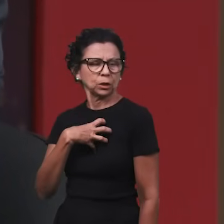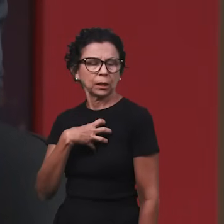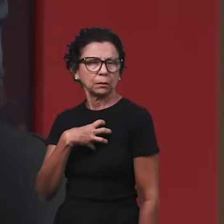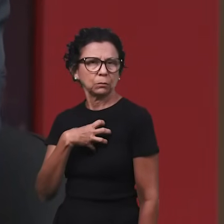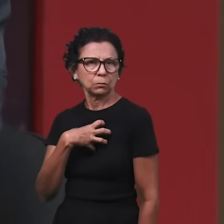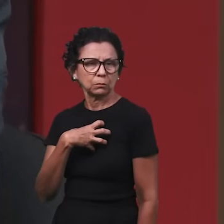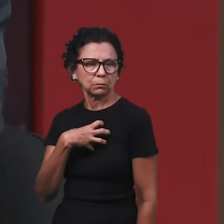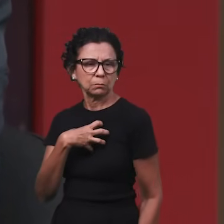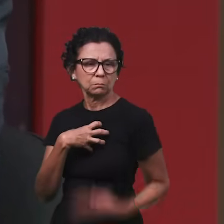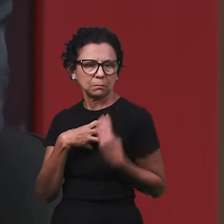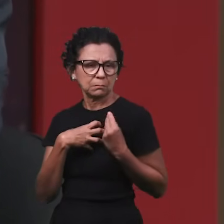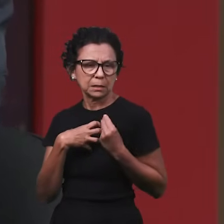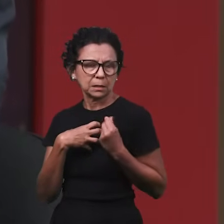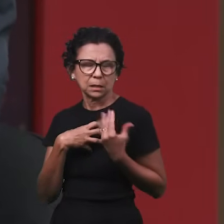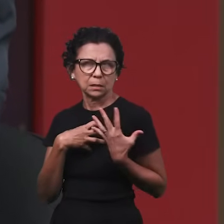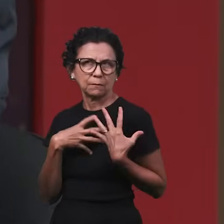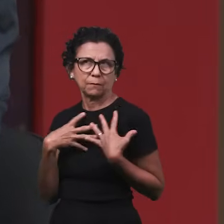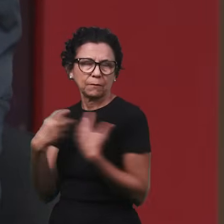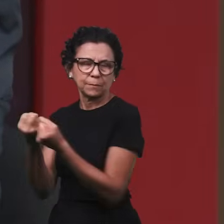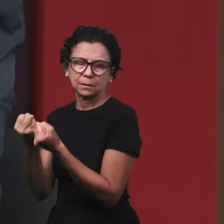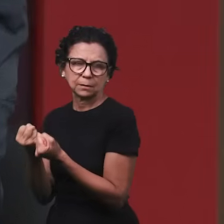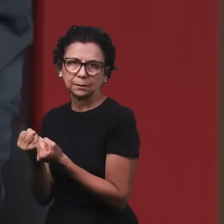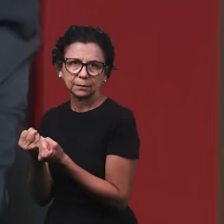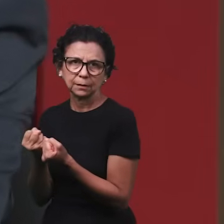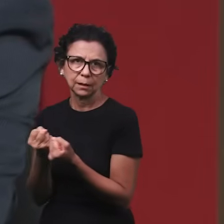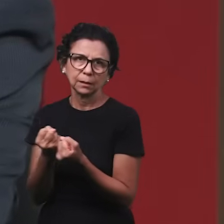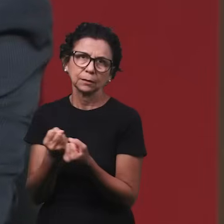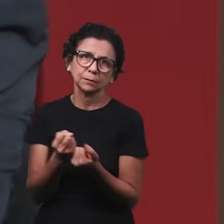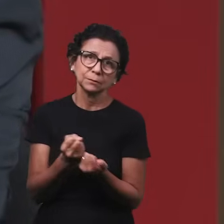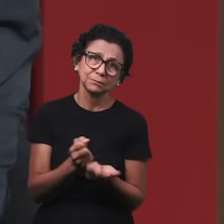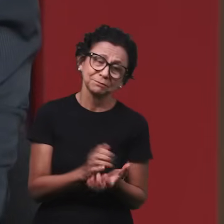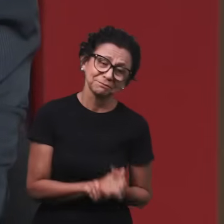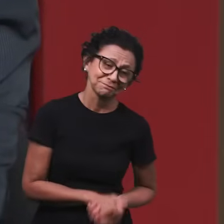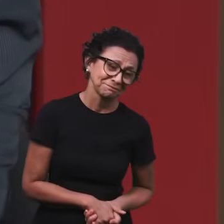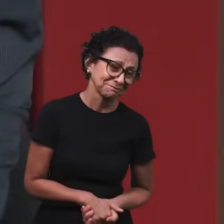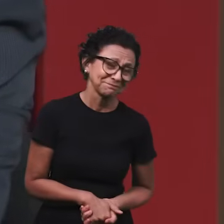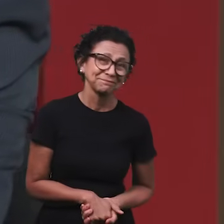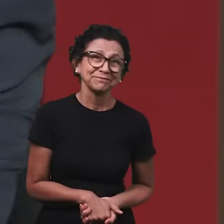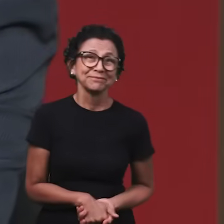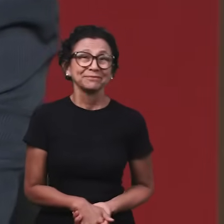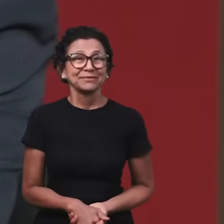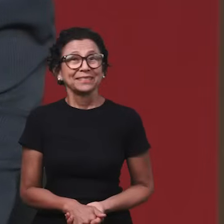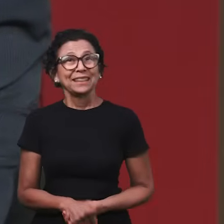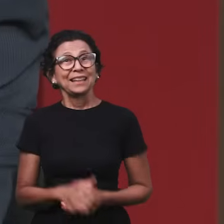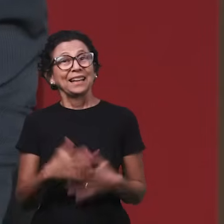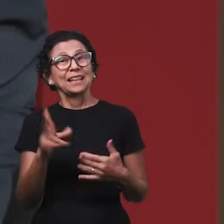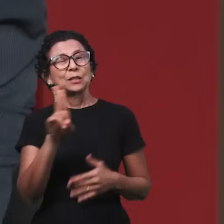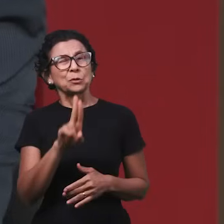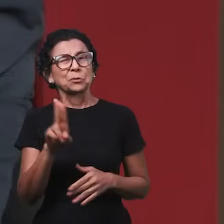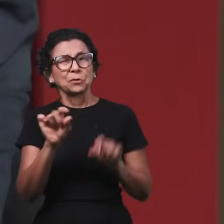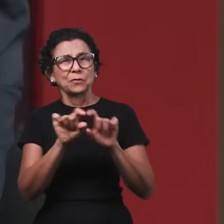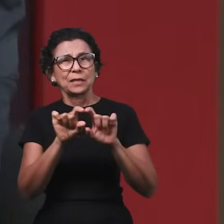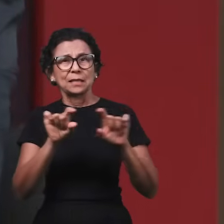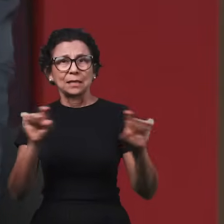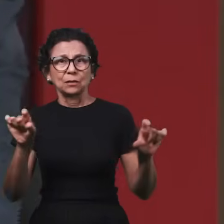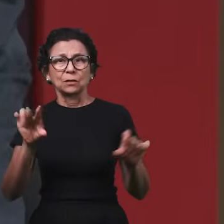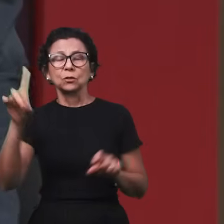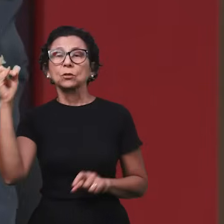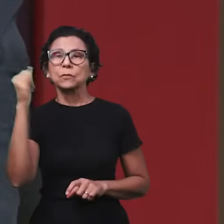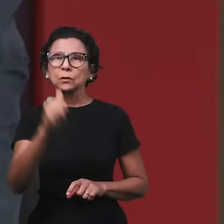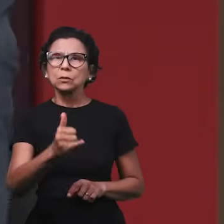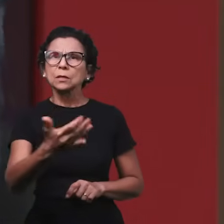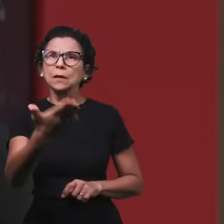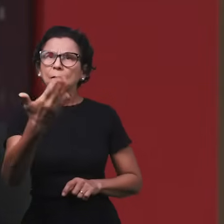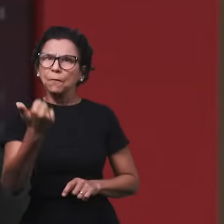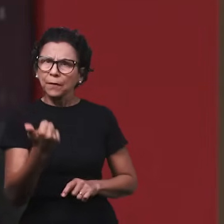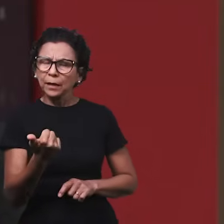minha essência, então ele vai me aceitar assim. Muitas vezes usa até aqueles versículos, vinde como estás, né? Vinde como estás,